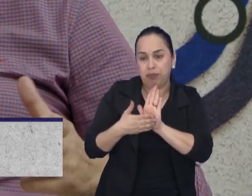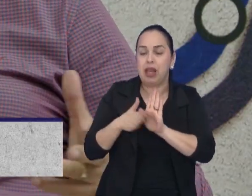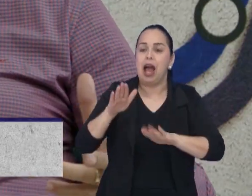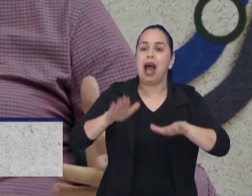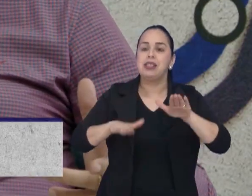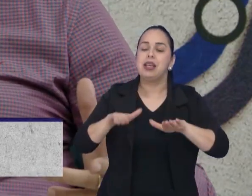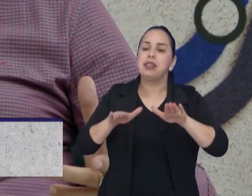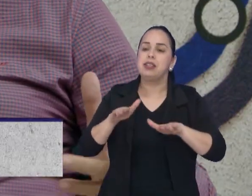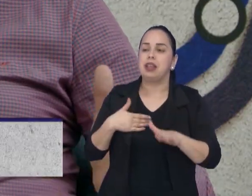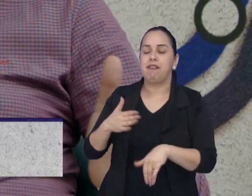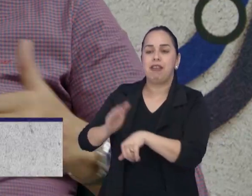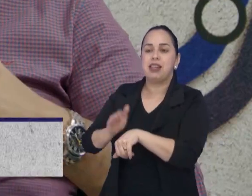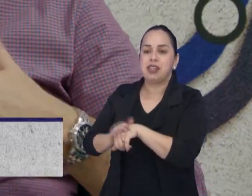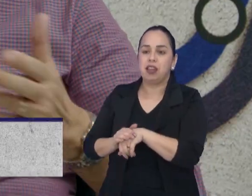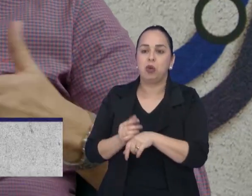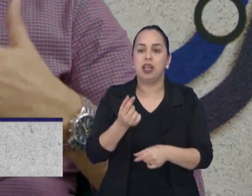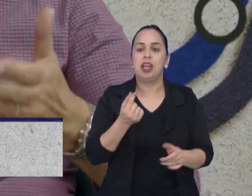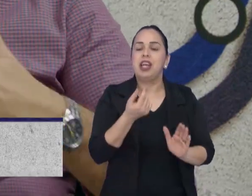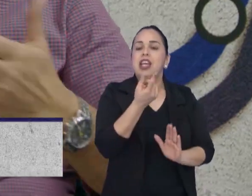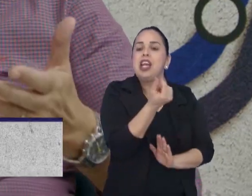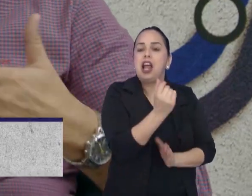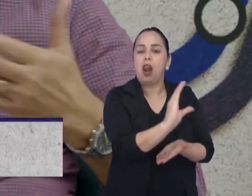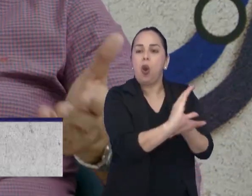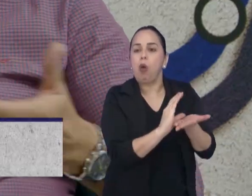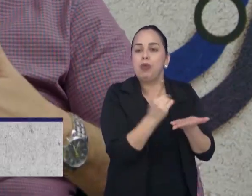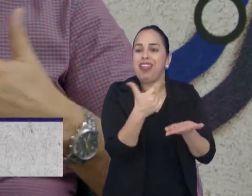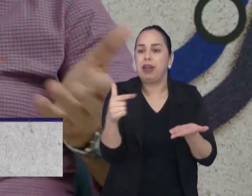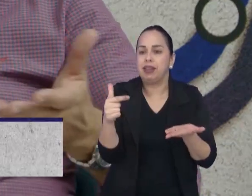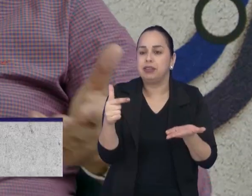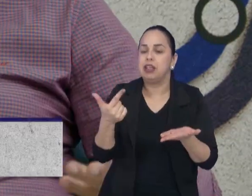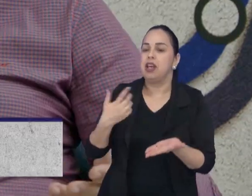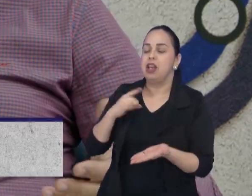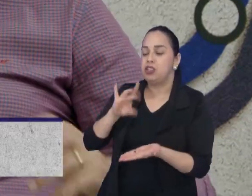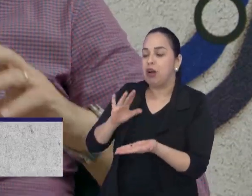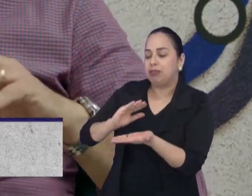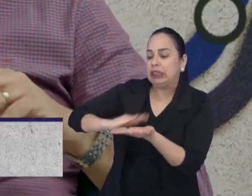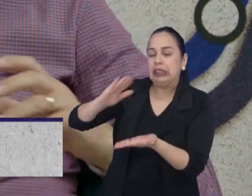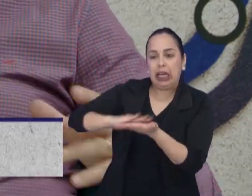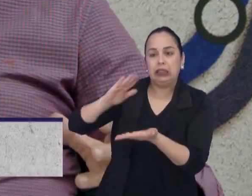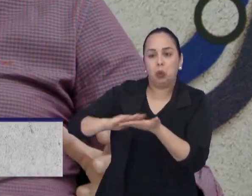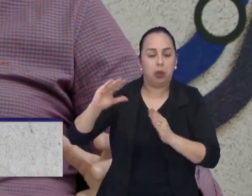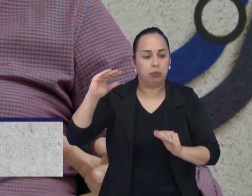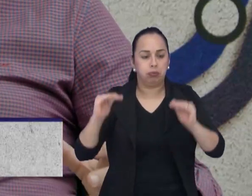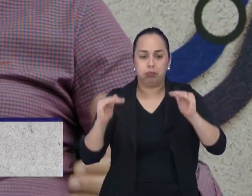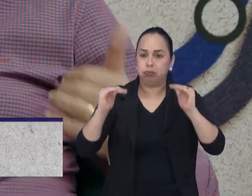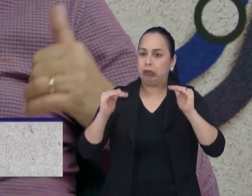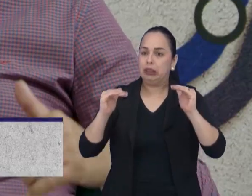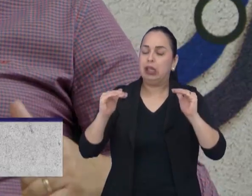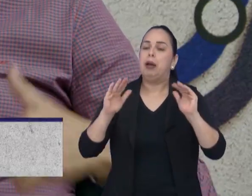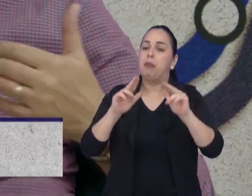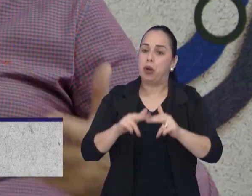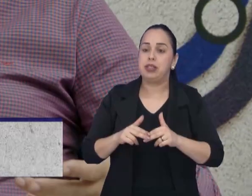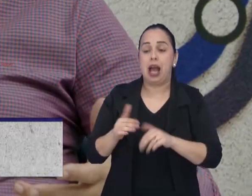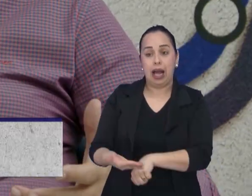trocando dinheiro só, né? O lucro você praticamente não tem lucro, a despesa e receita iguais. Então tem que ser muito bem planejado, né?